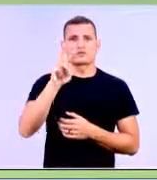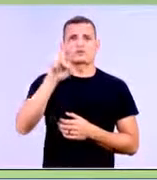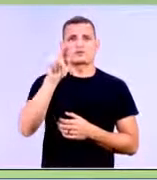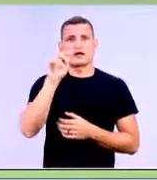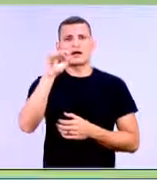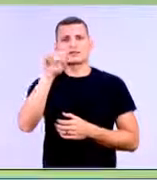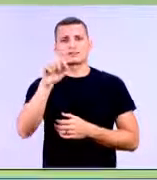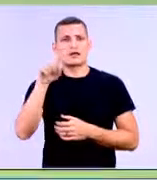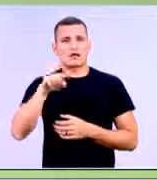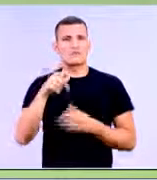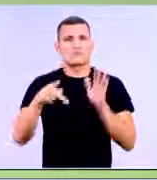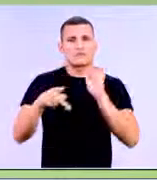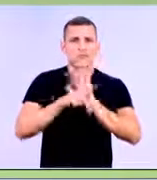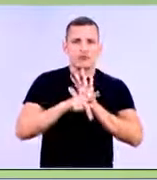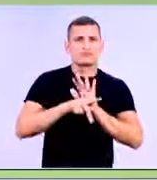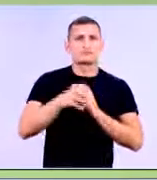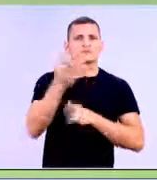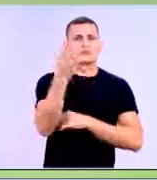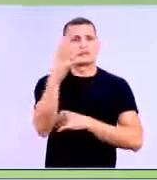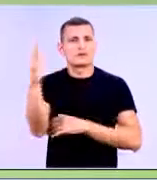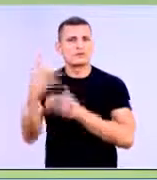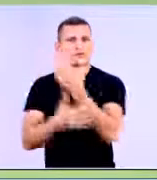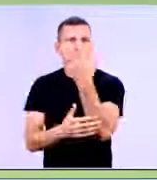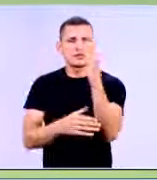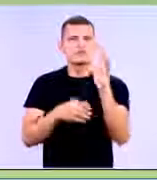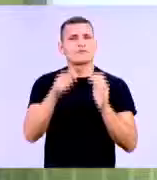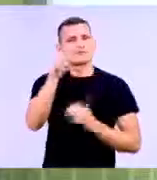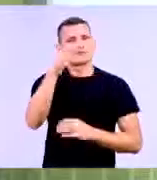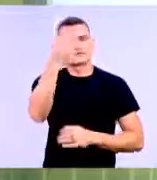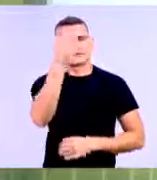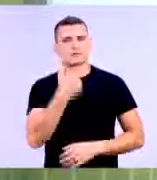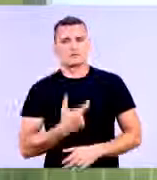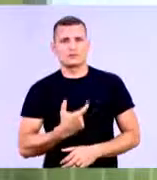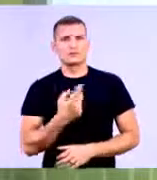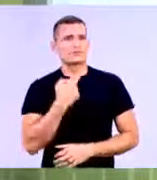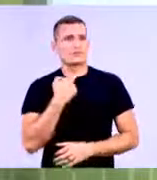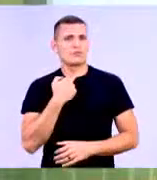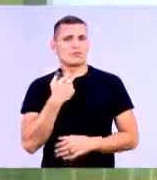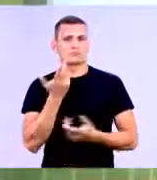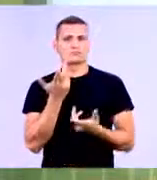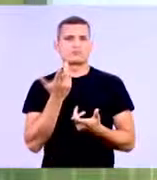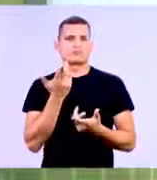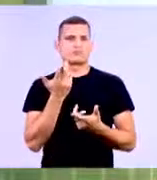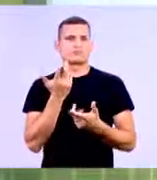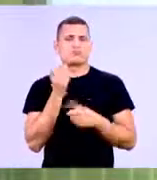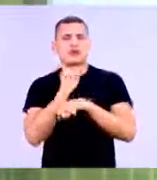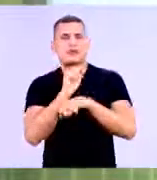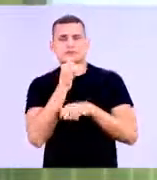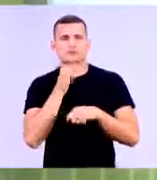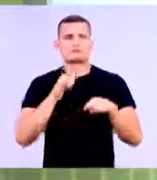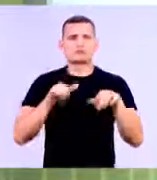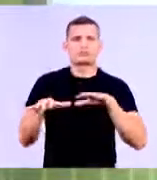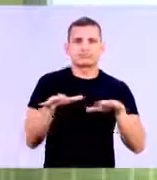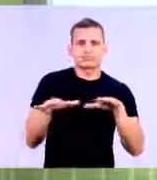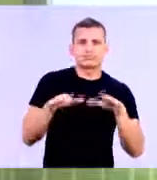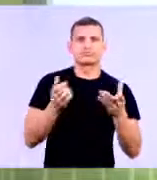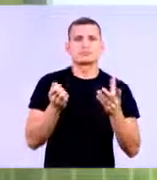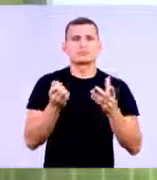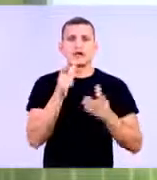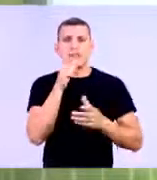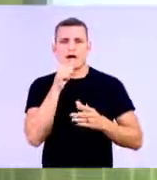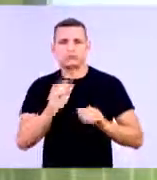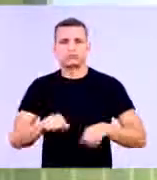da natureza. É algo que você, ser humano, não pode conter. Um terremoto, uma